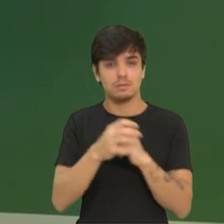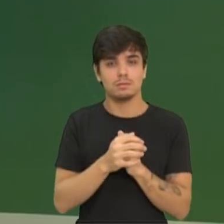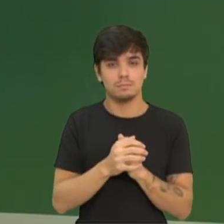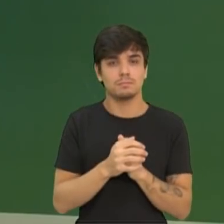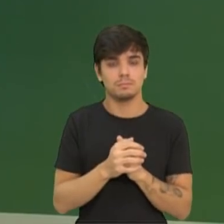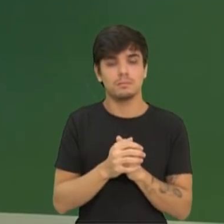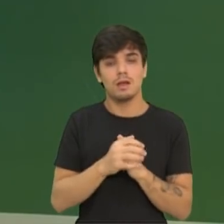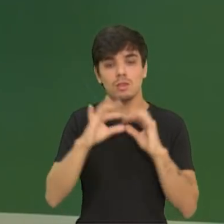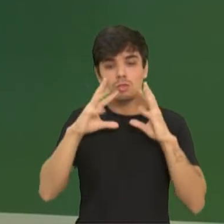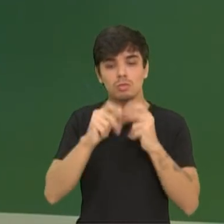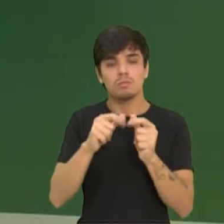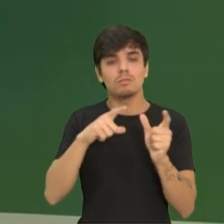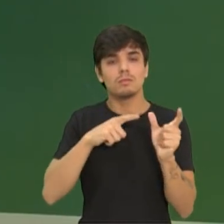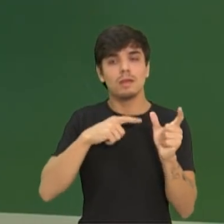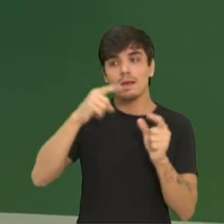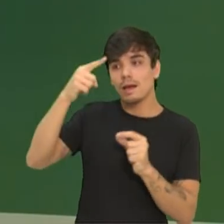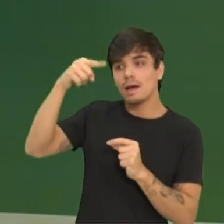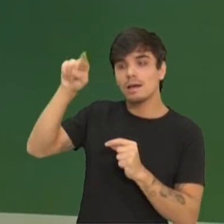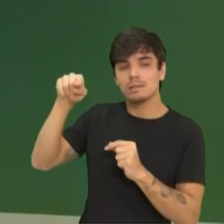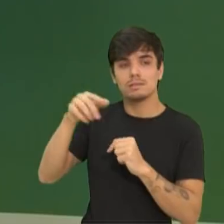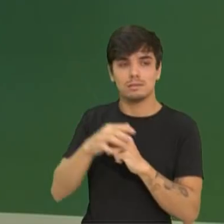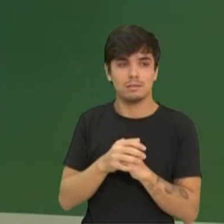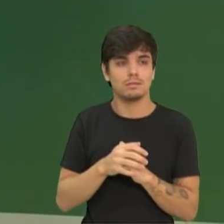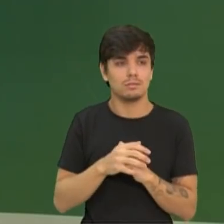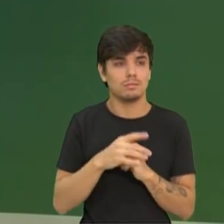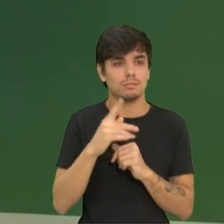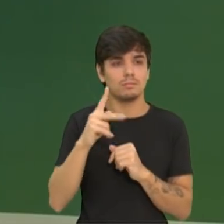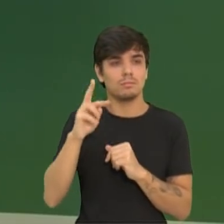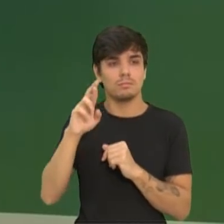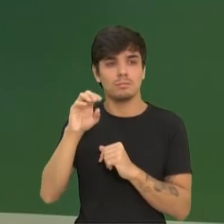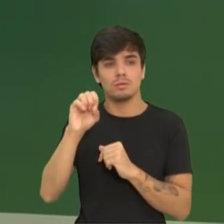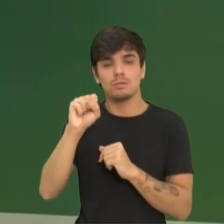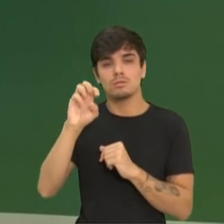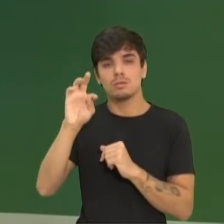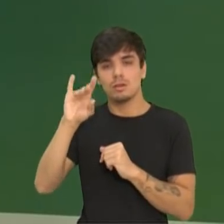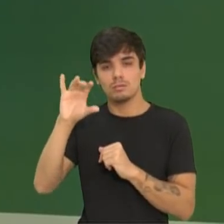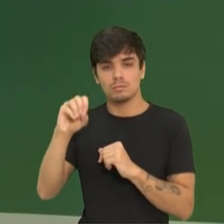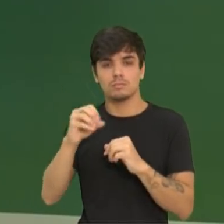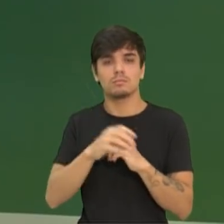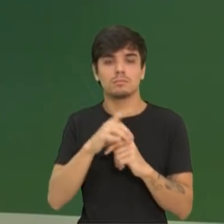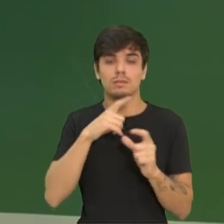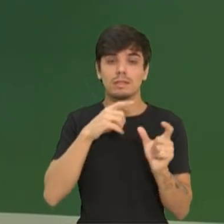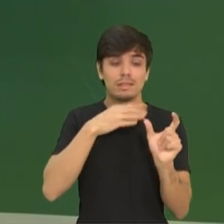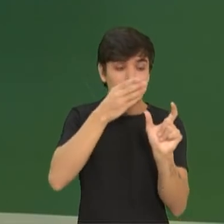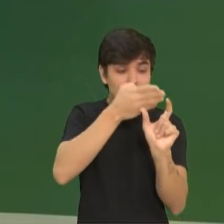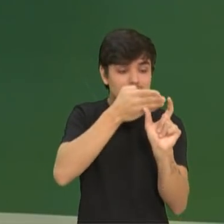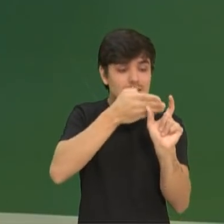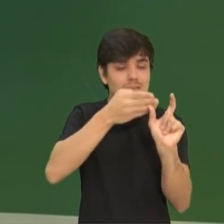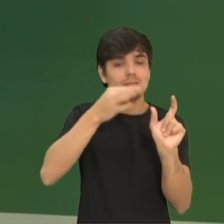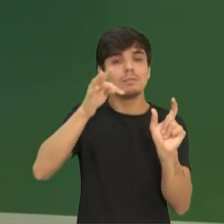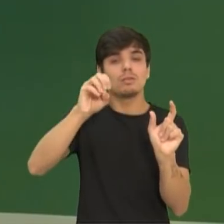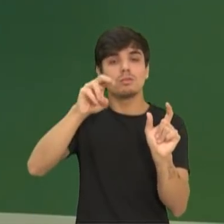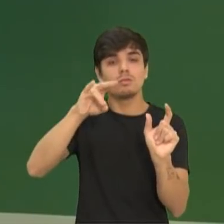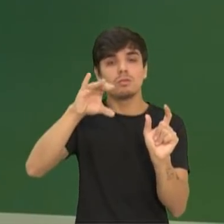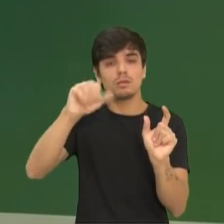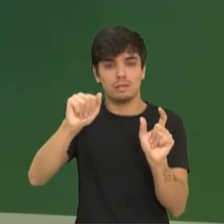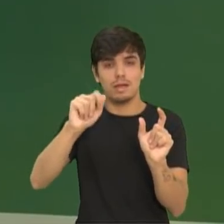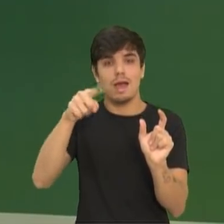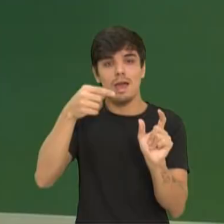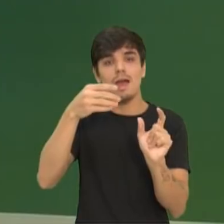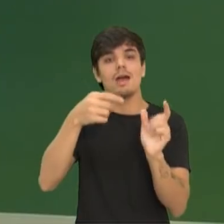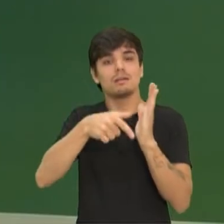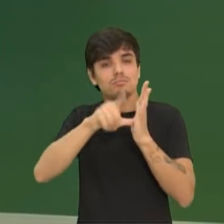um acento prosódico, por isso que são paroxítonas. Elas têm uma sílaba tônica, que é a penúltima, mas nem